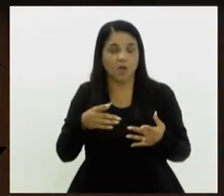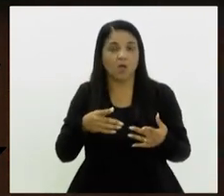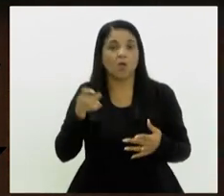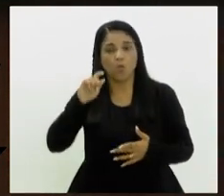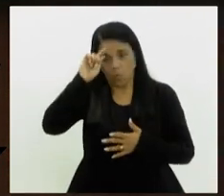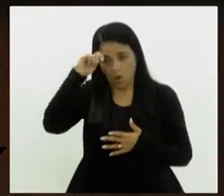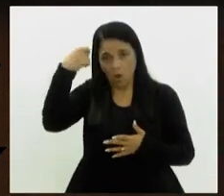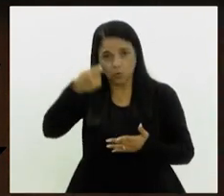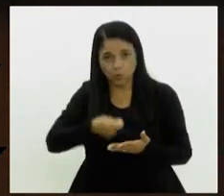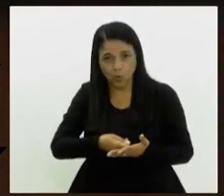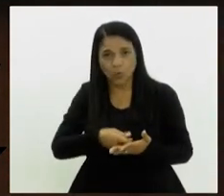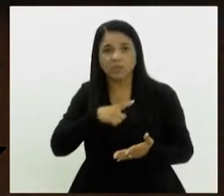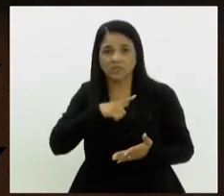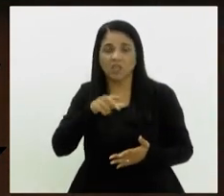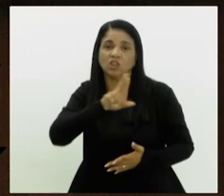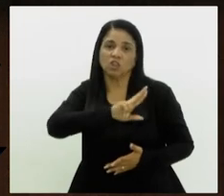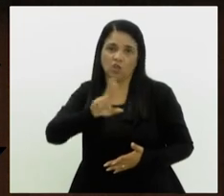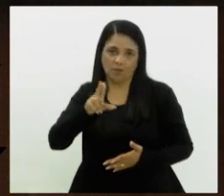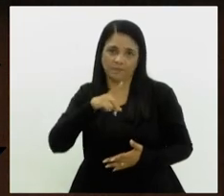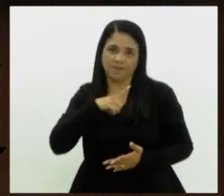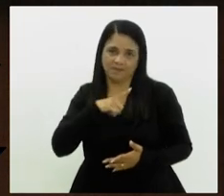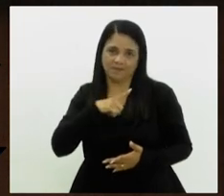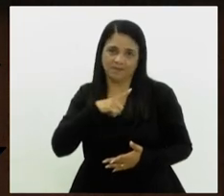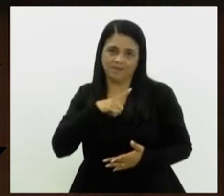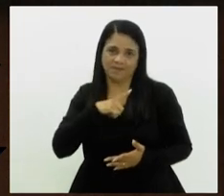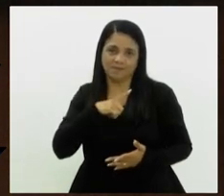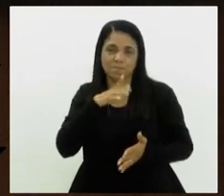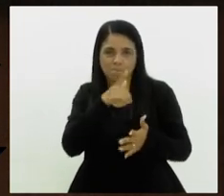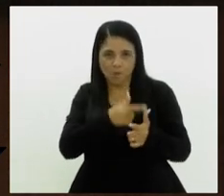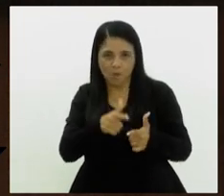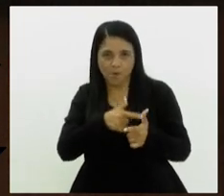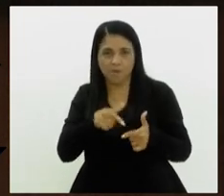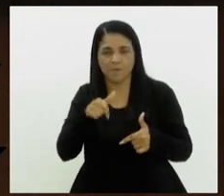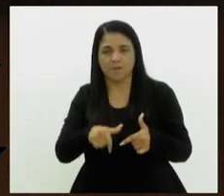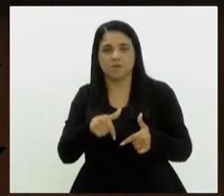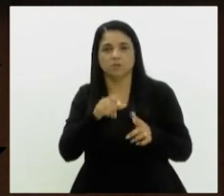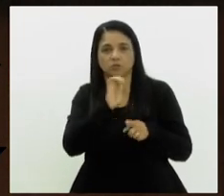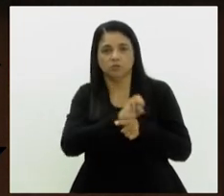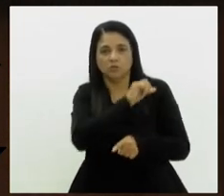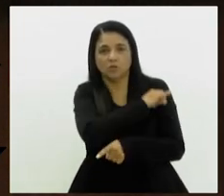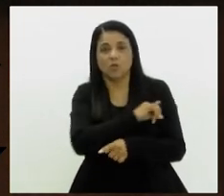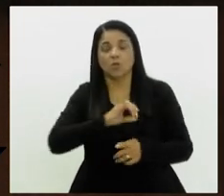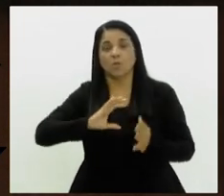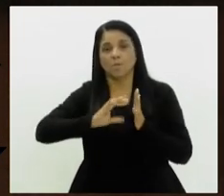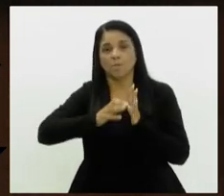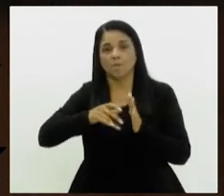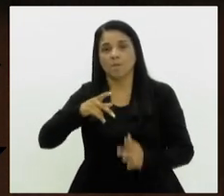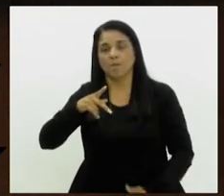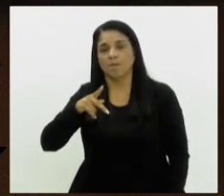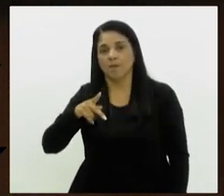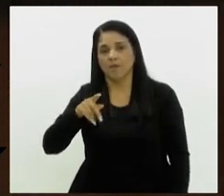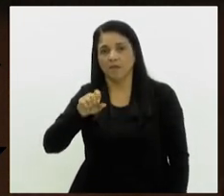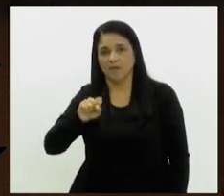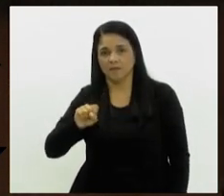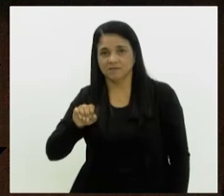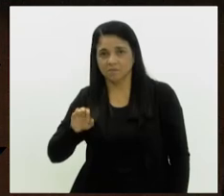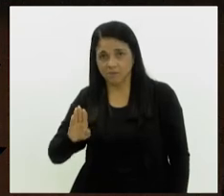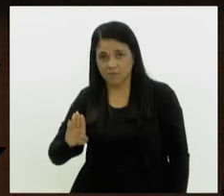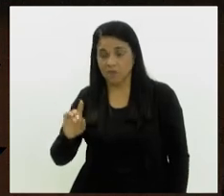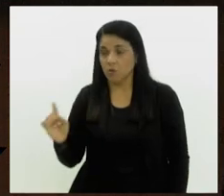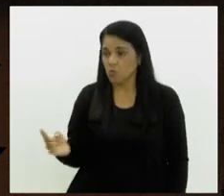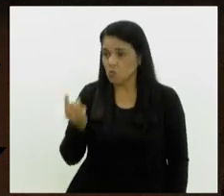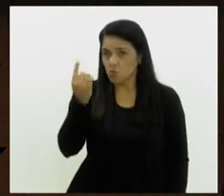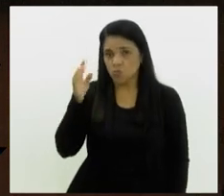Janeiro tem nome e sobrenome. Foi o PSB, o partido pelo qual um